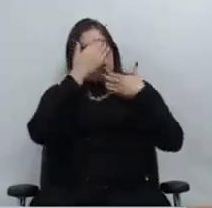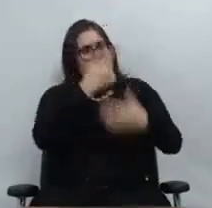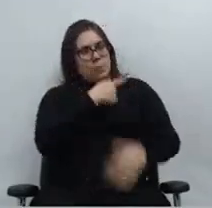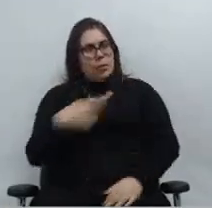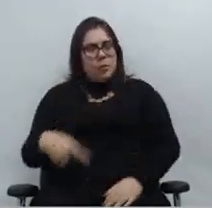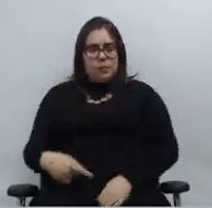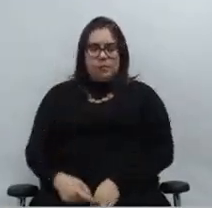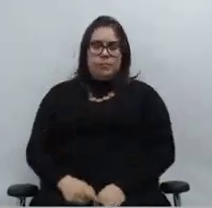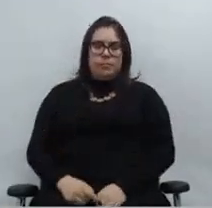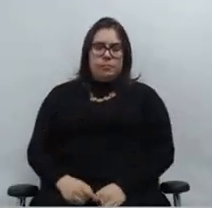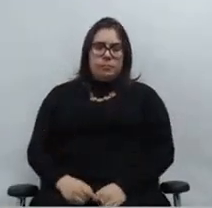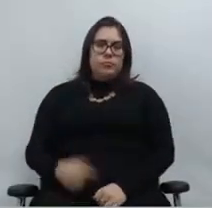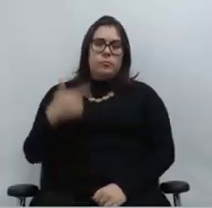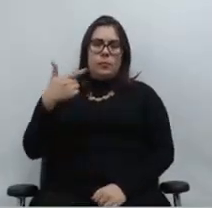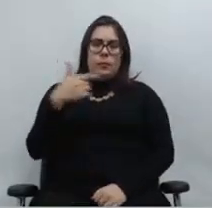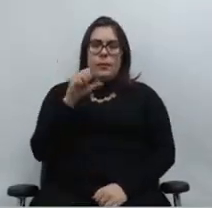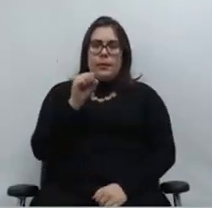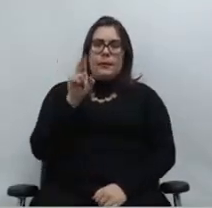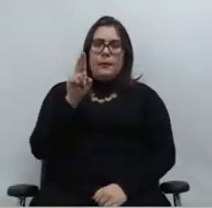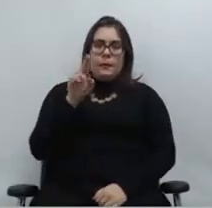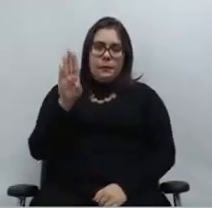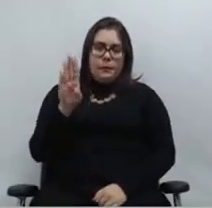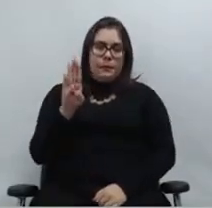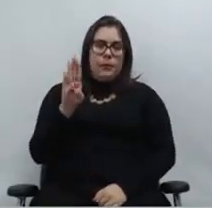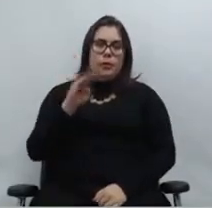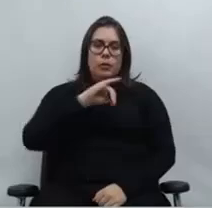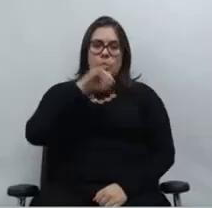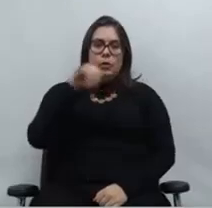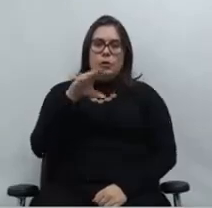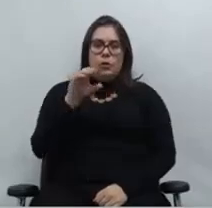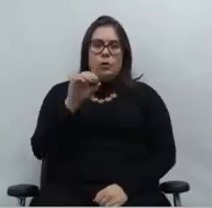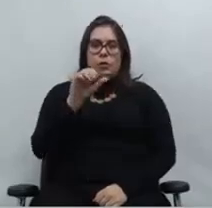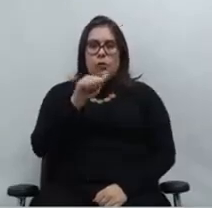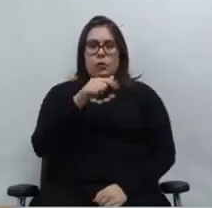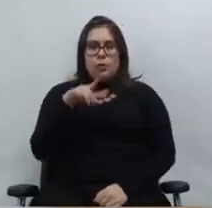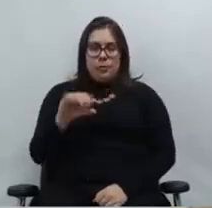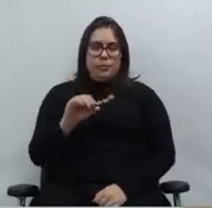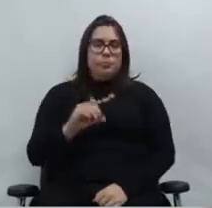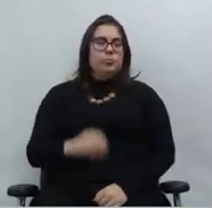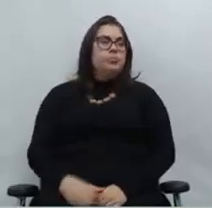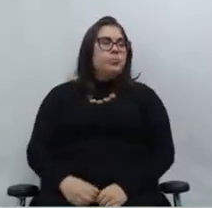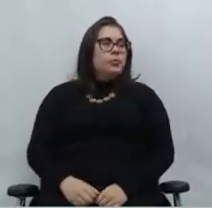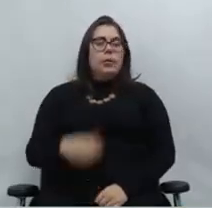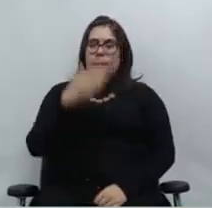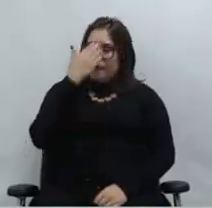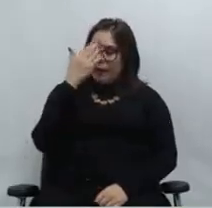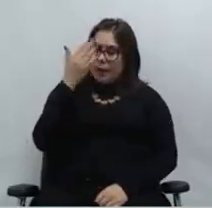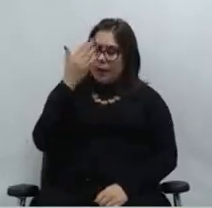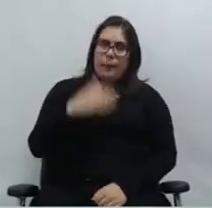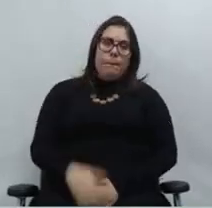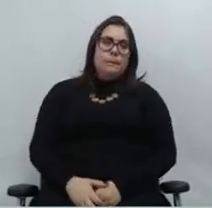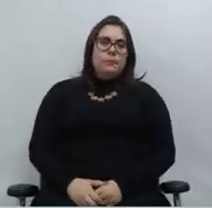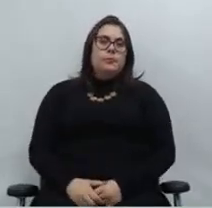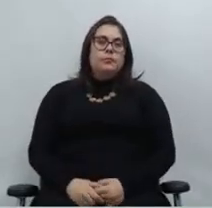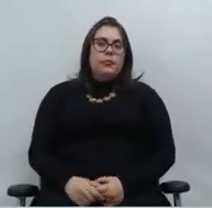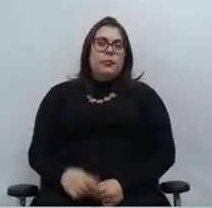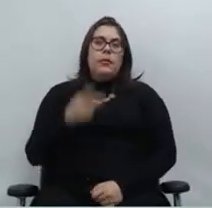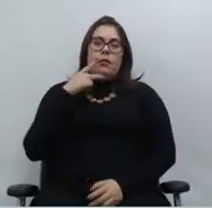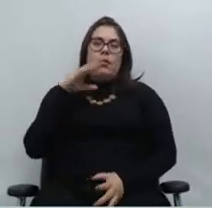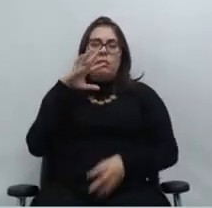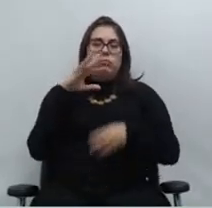palavra ao excelentíssimo segundo subdefensor público geral, João Felipe Belém de Gouveia Reis. Agradeço, Excelência. Também serei